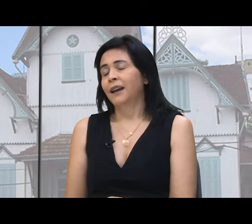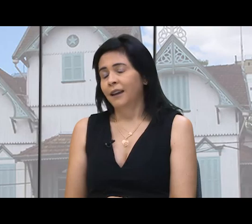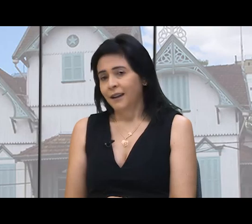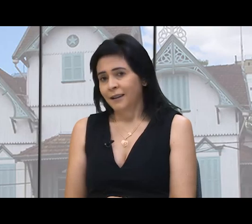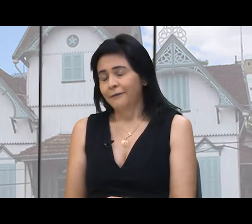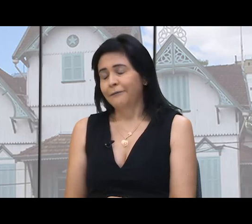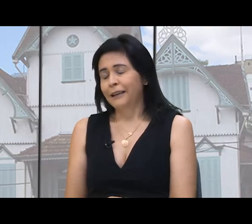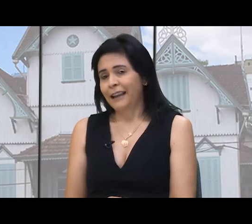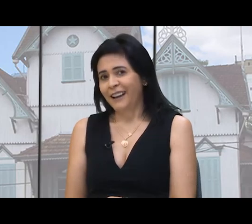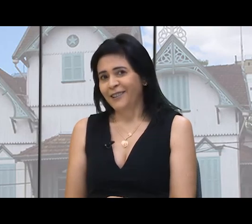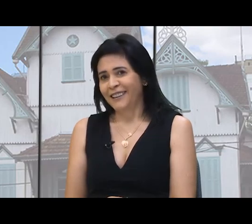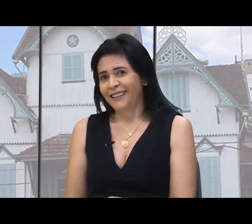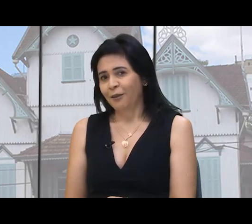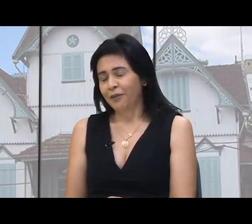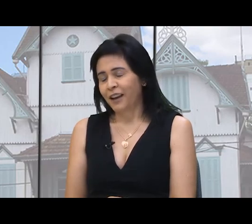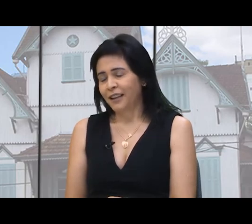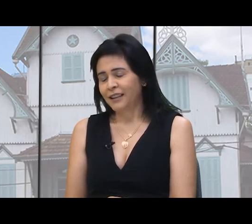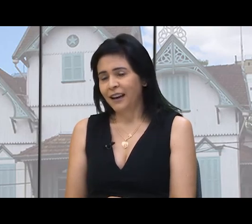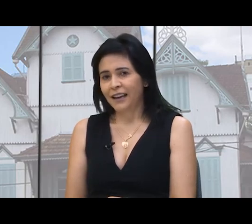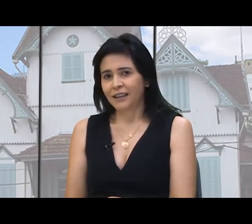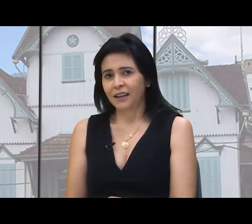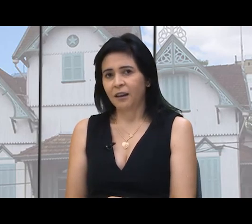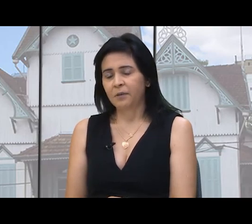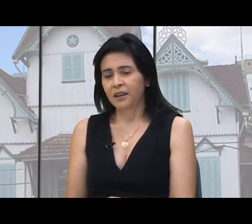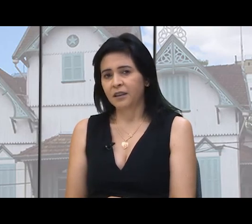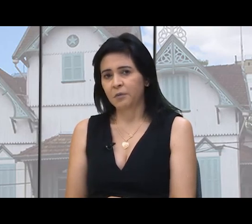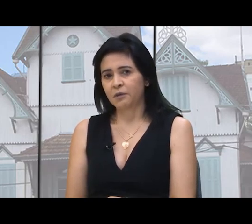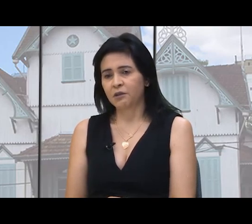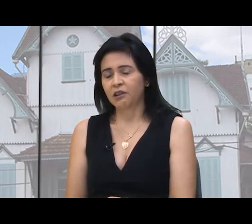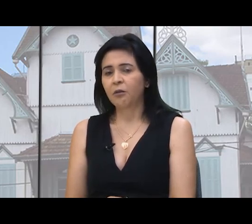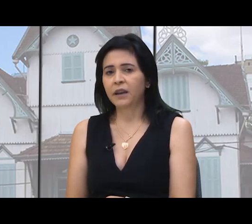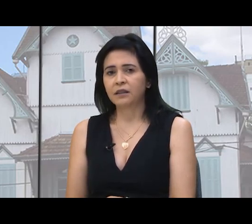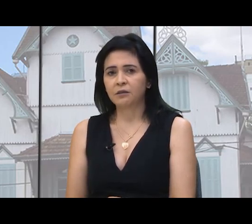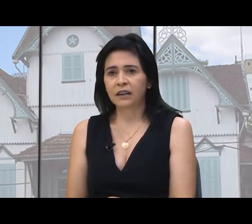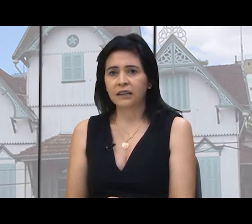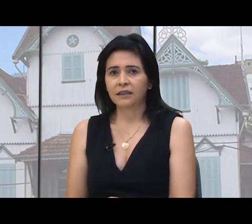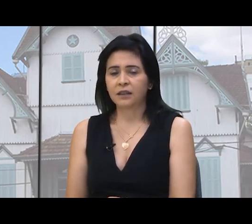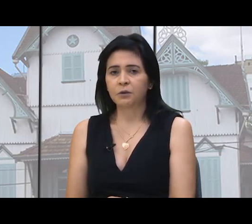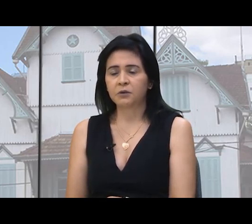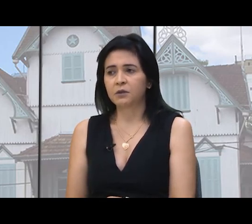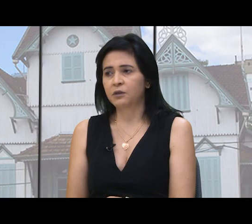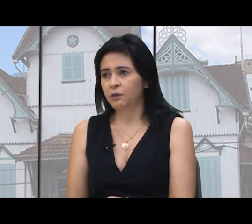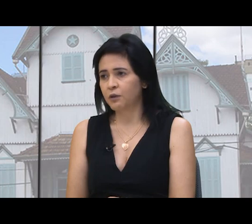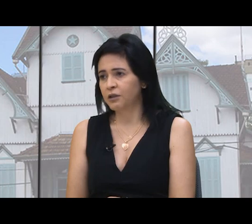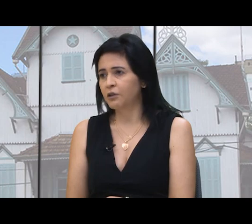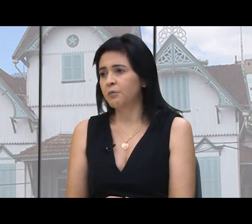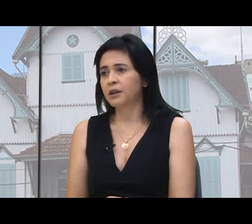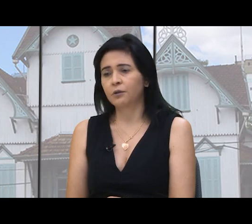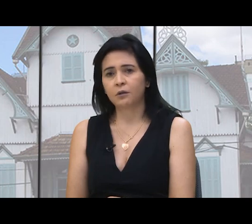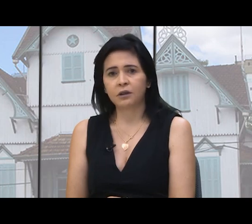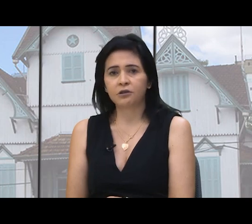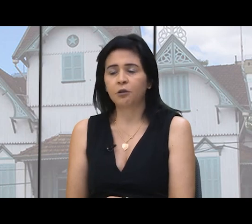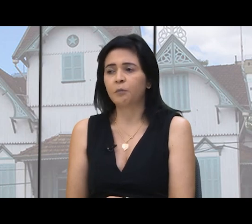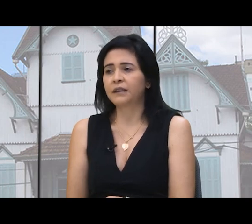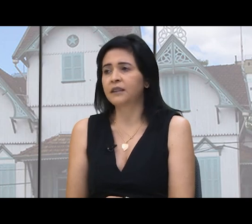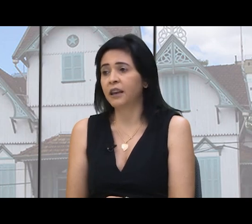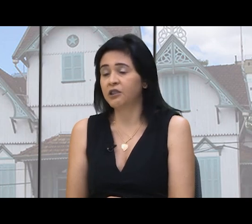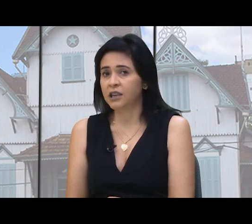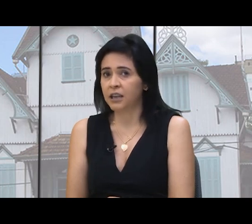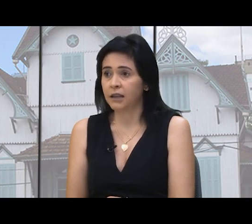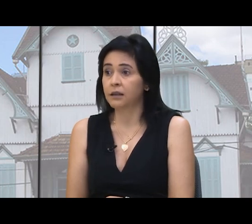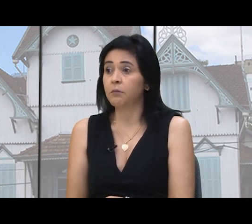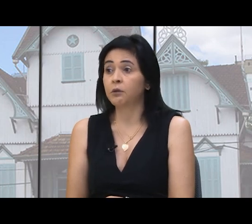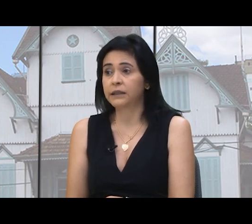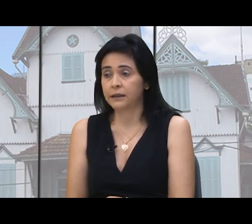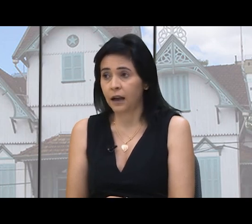né Sandra verdade então fica esse Alerta né Para que as pessoas já começa em organizar suas doações de cobertores